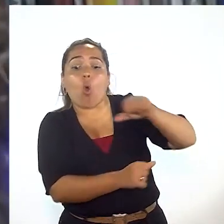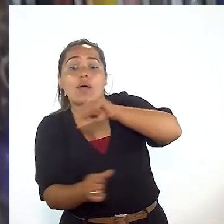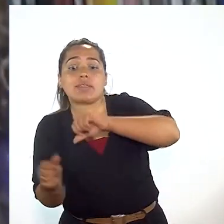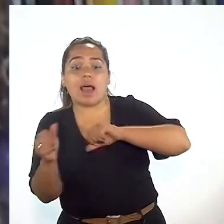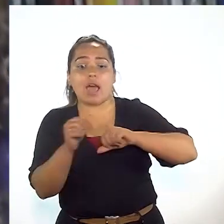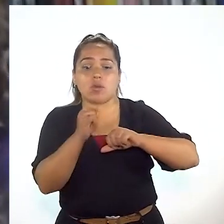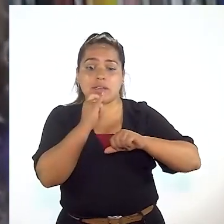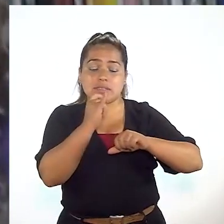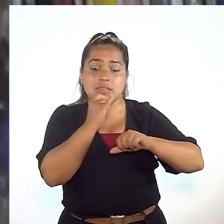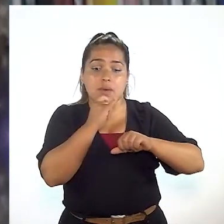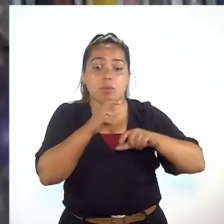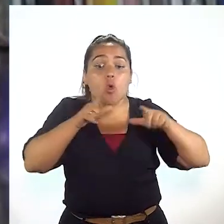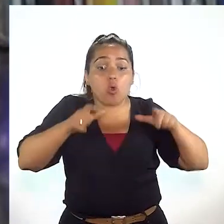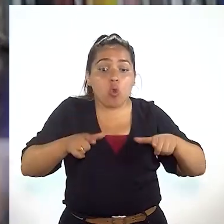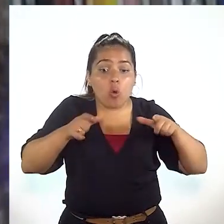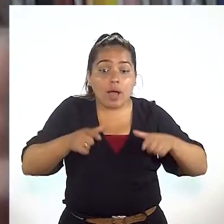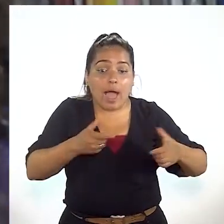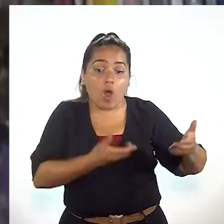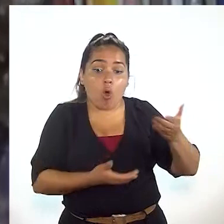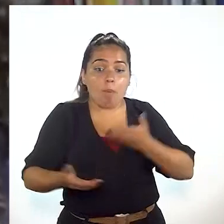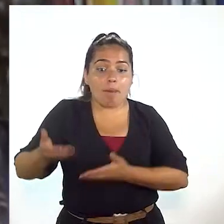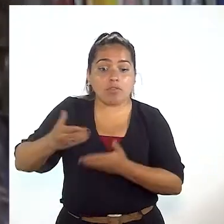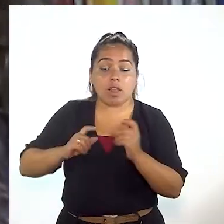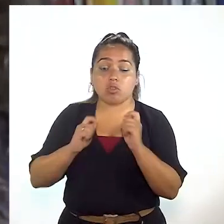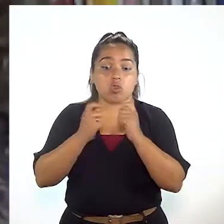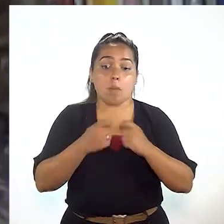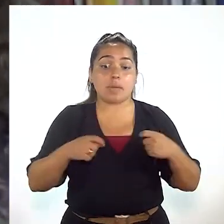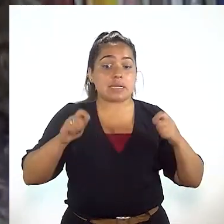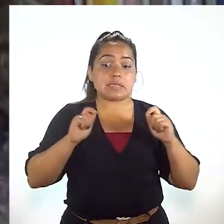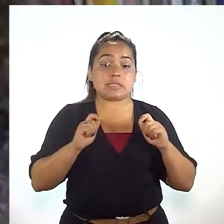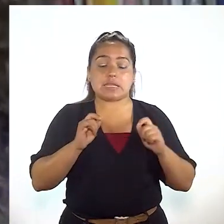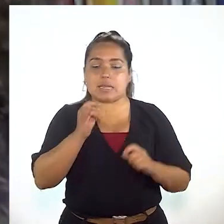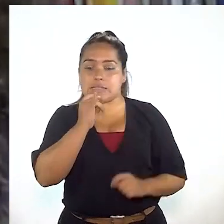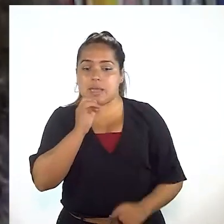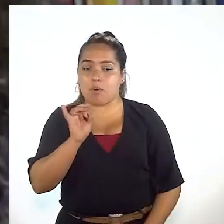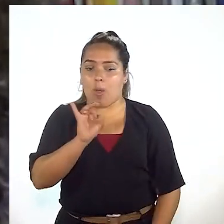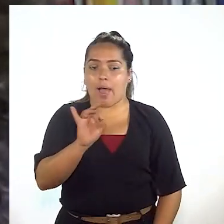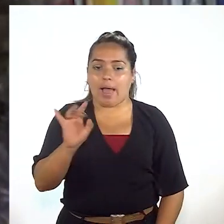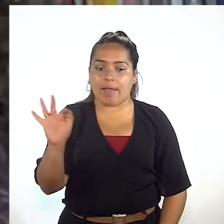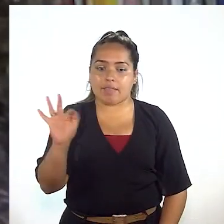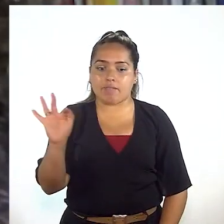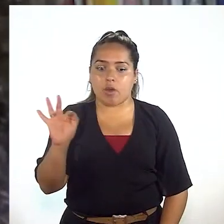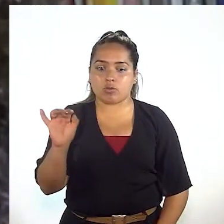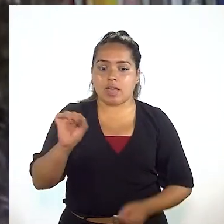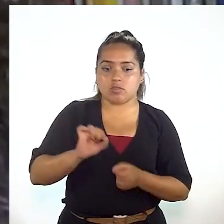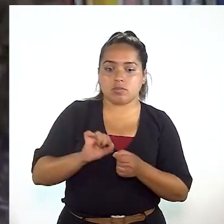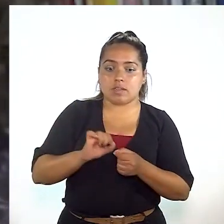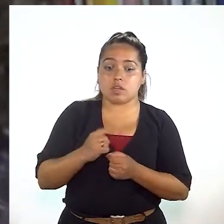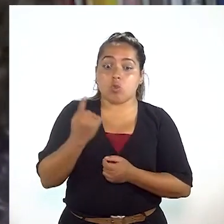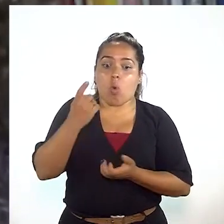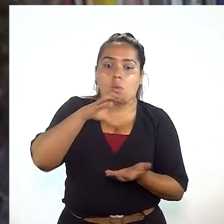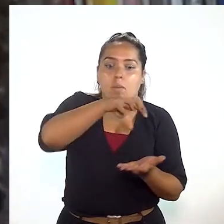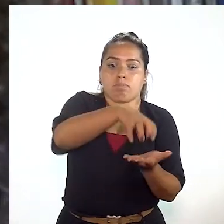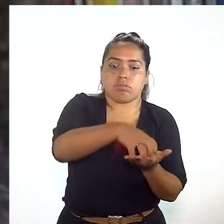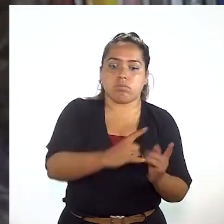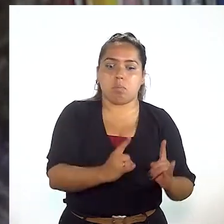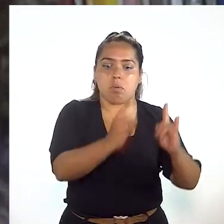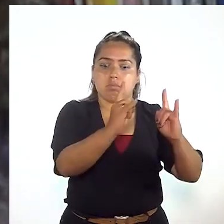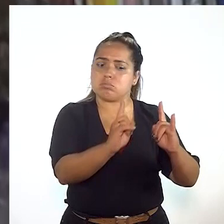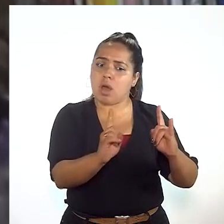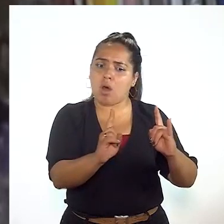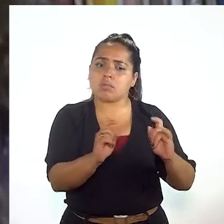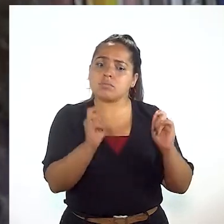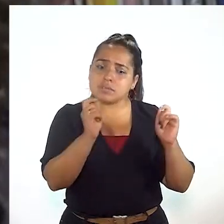central ou na região sul, por que não viabilizar isso, né? Então, em espaços compartilháveis, que as pessoas não precisam ficar criando,